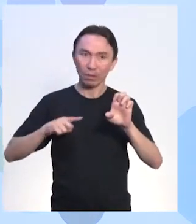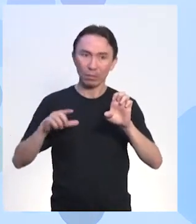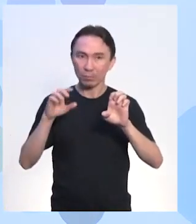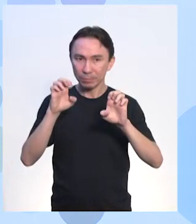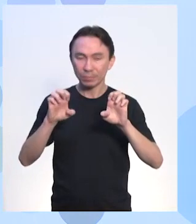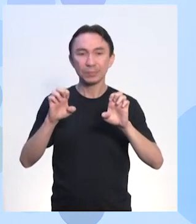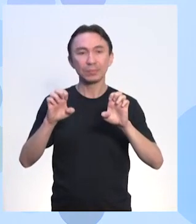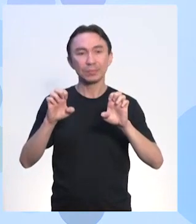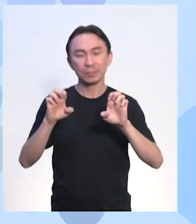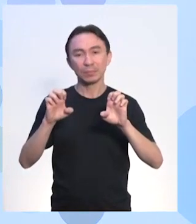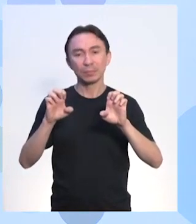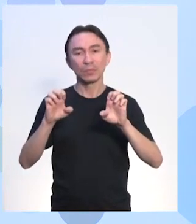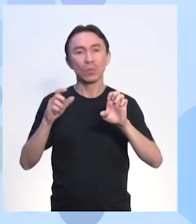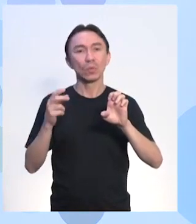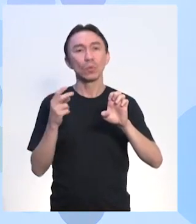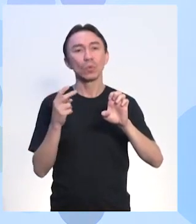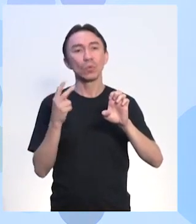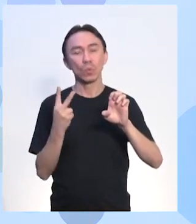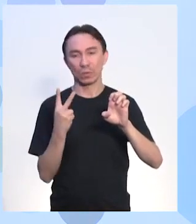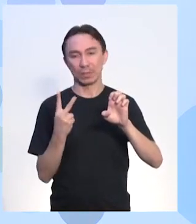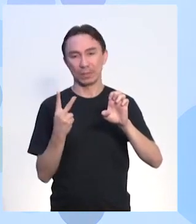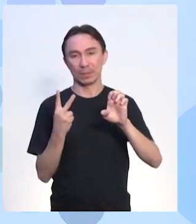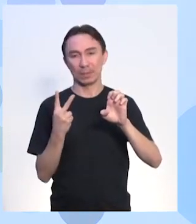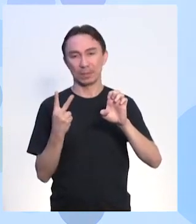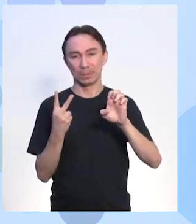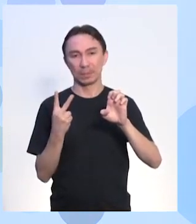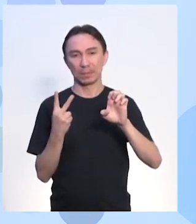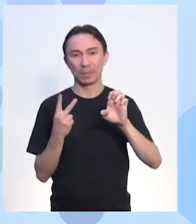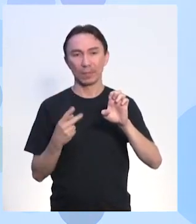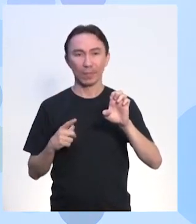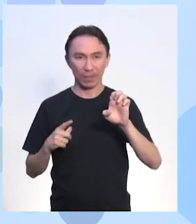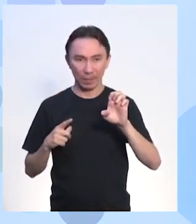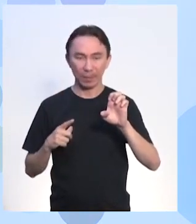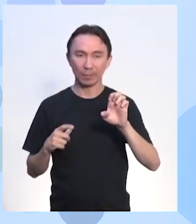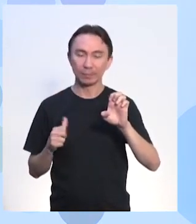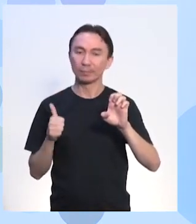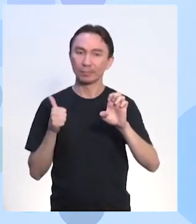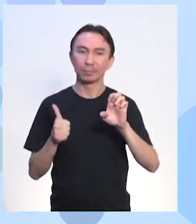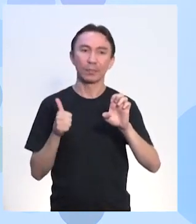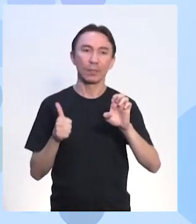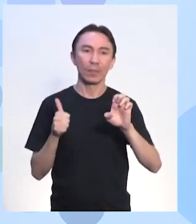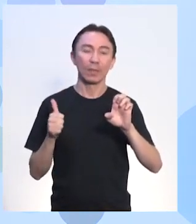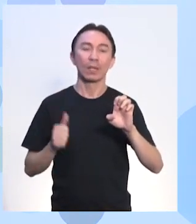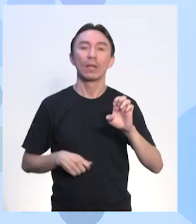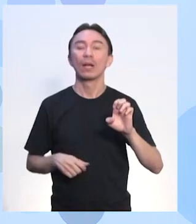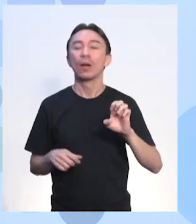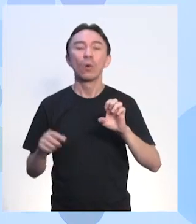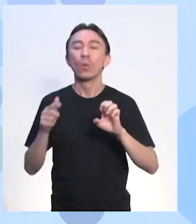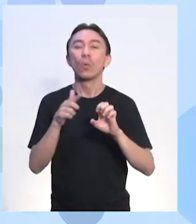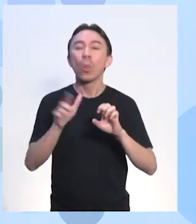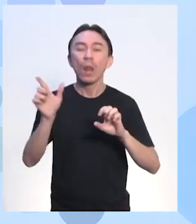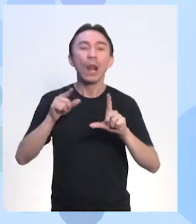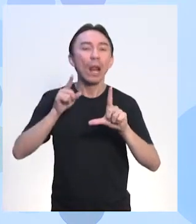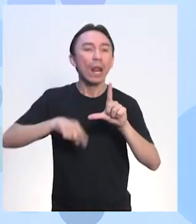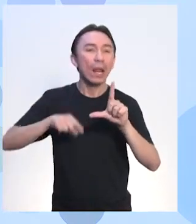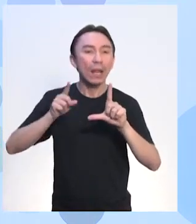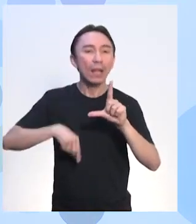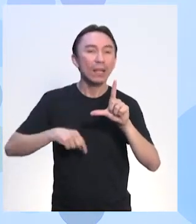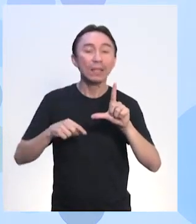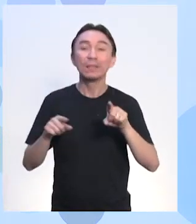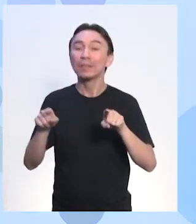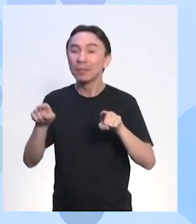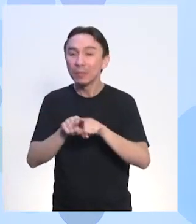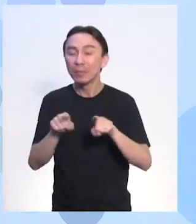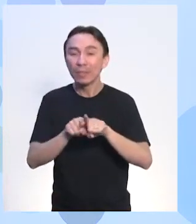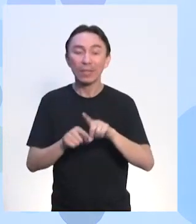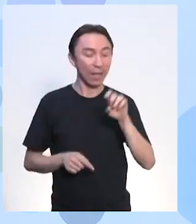E está repetindo 2 vezes. Então, repete 2 vezes. Mas acontece que eu